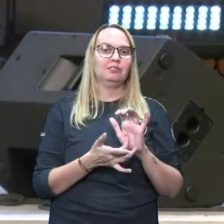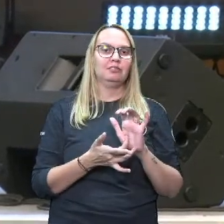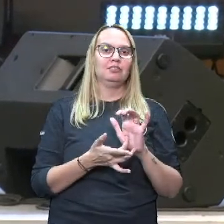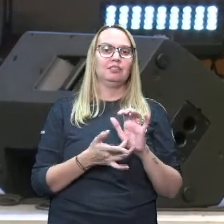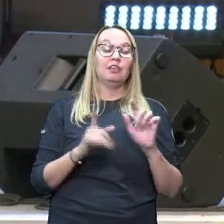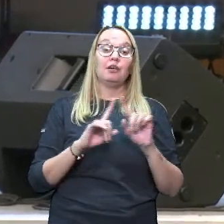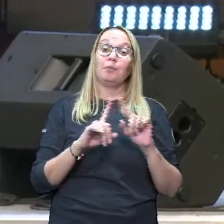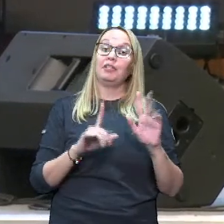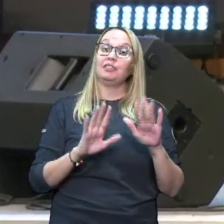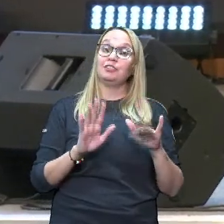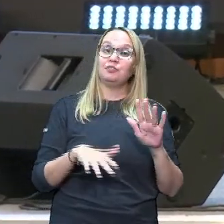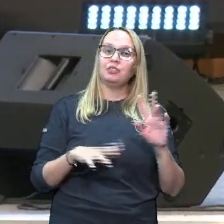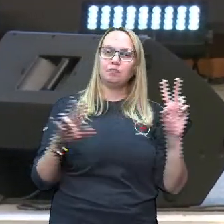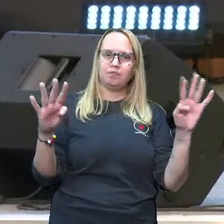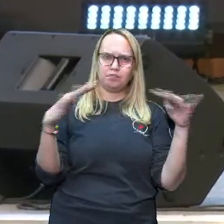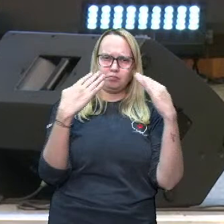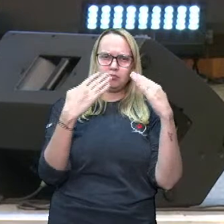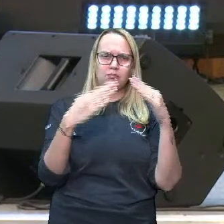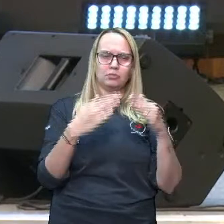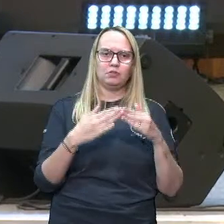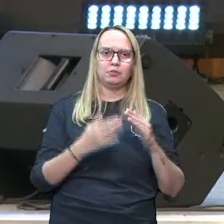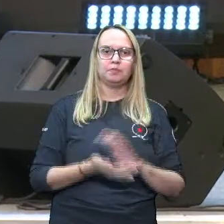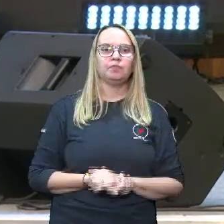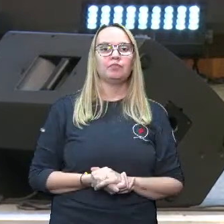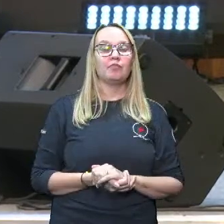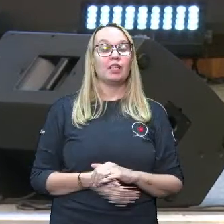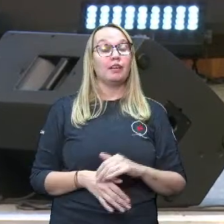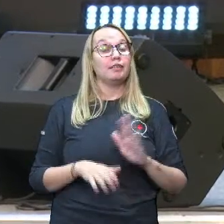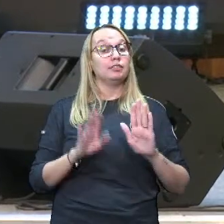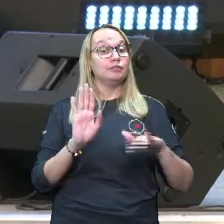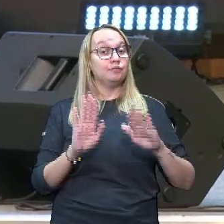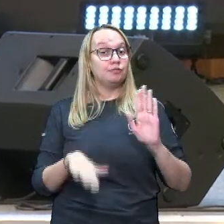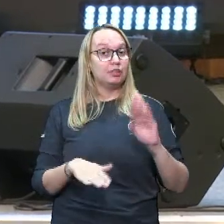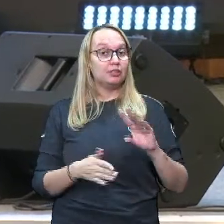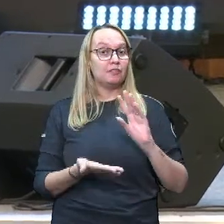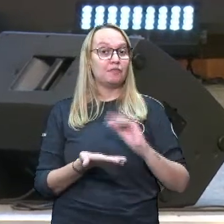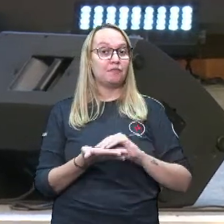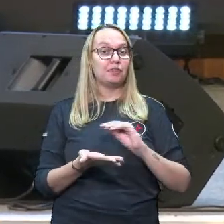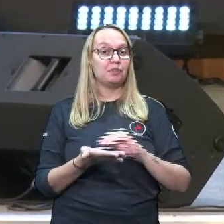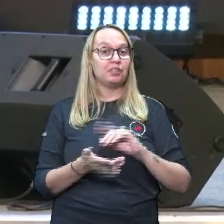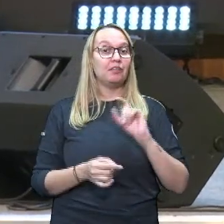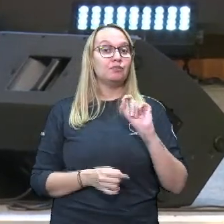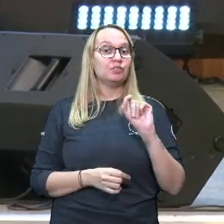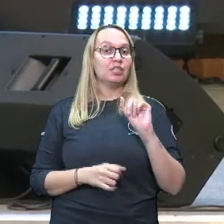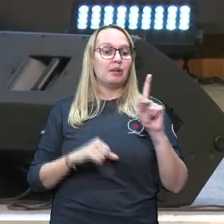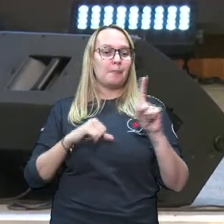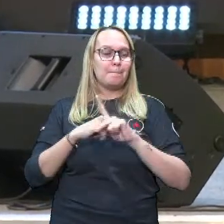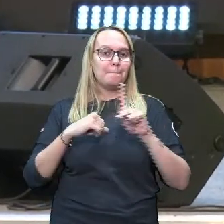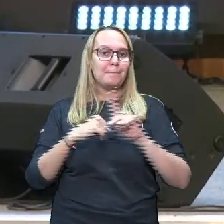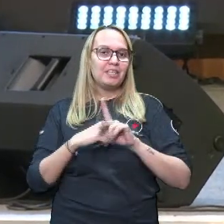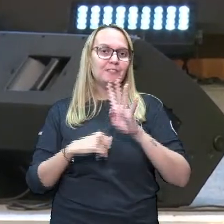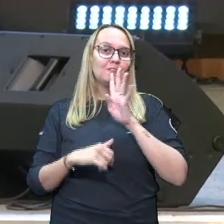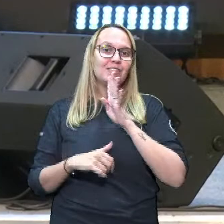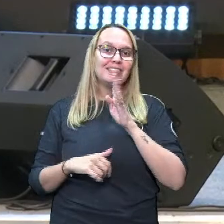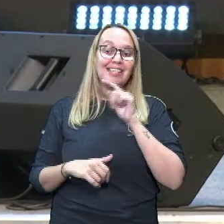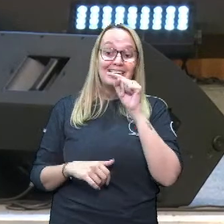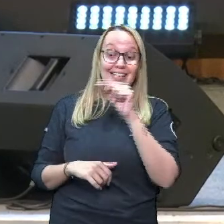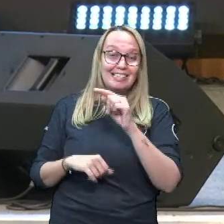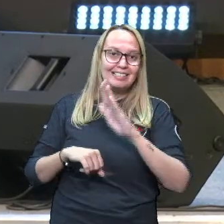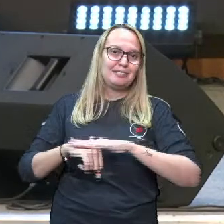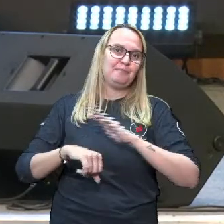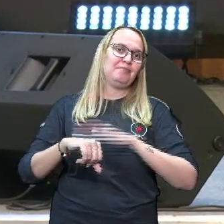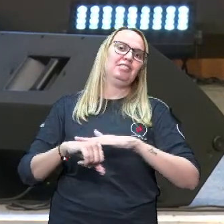Mas talvez, olhe para cá por favor, talvez faltasse Pedro conhecer quem ele próprio era.